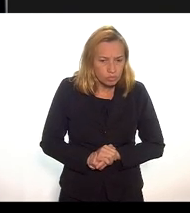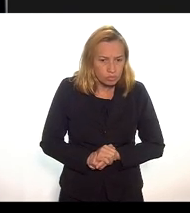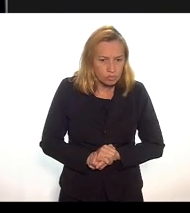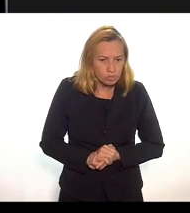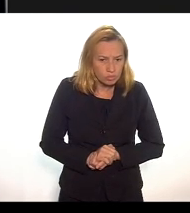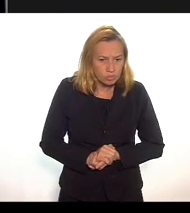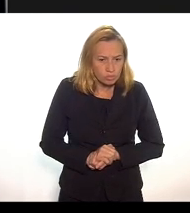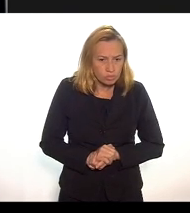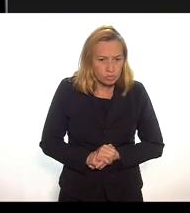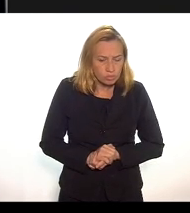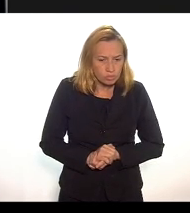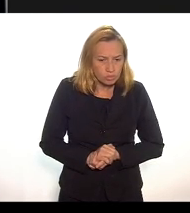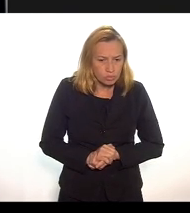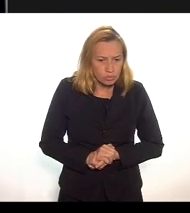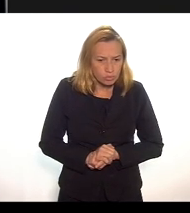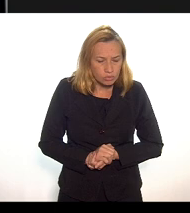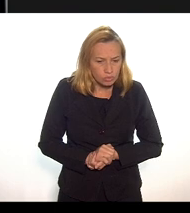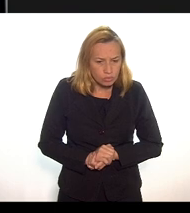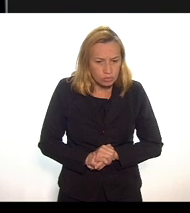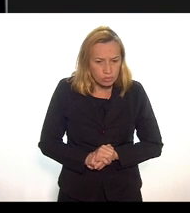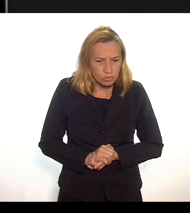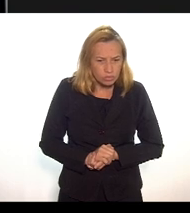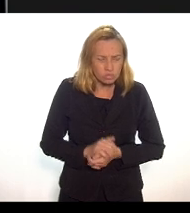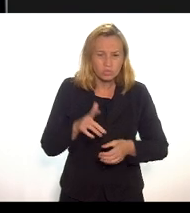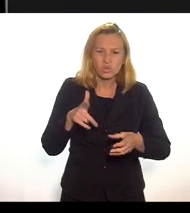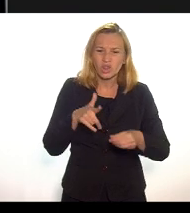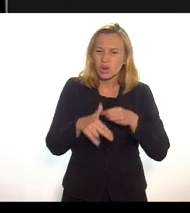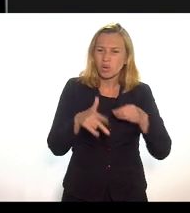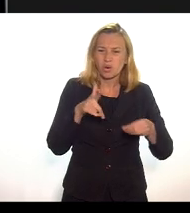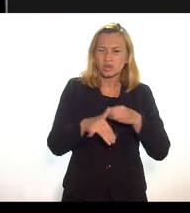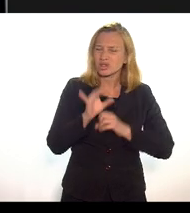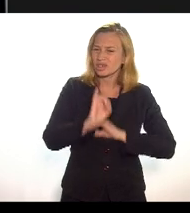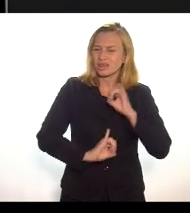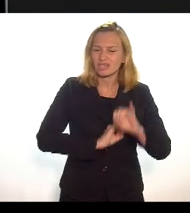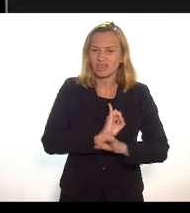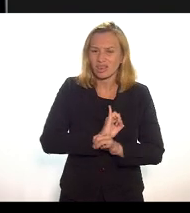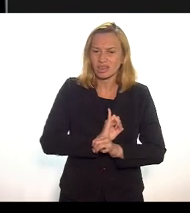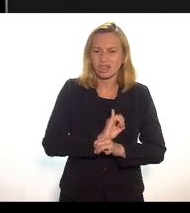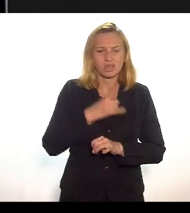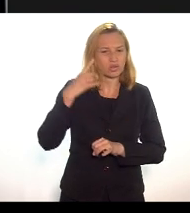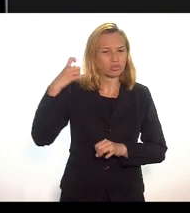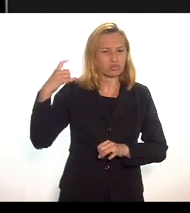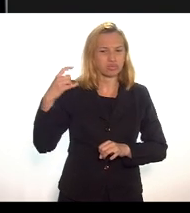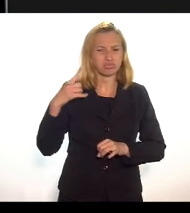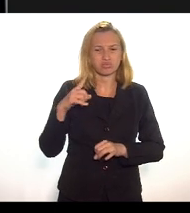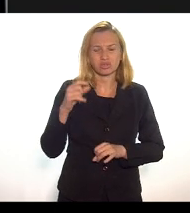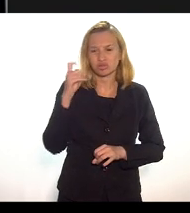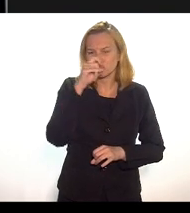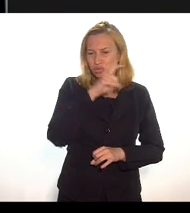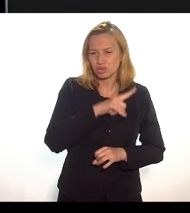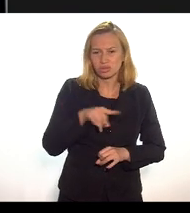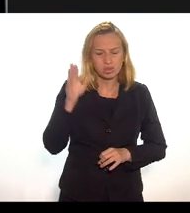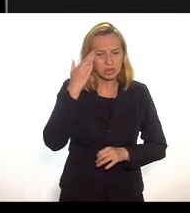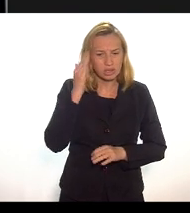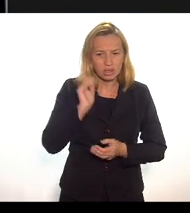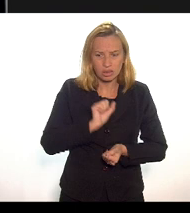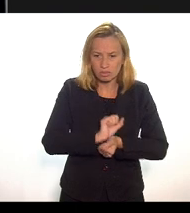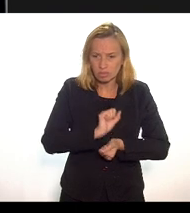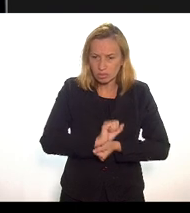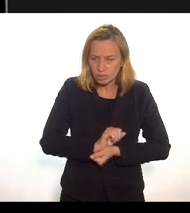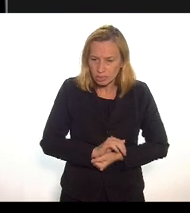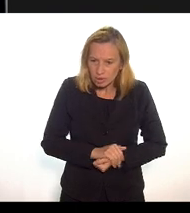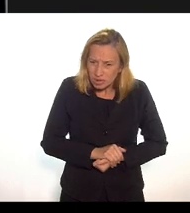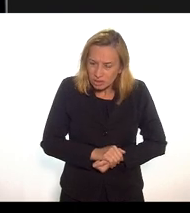deve equipar esses pacientes e, sinceramente, as pessoas nos momentos